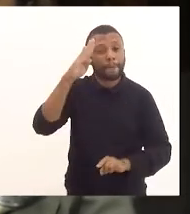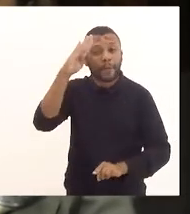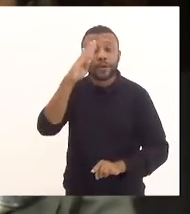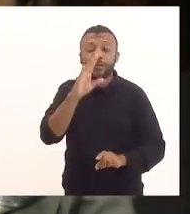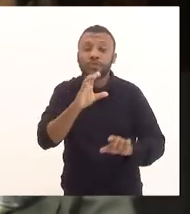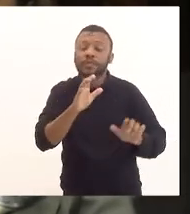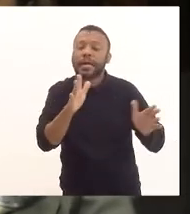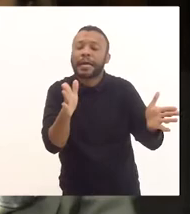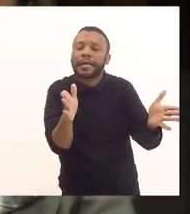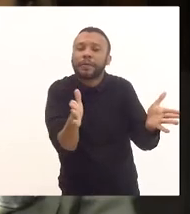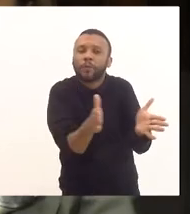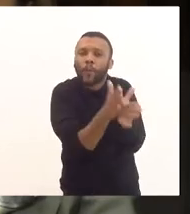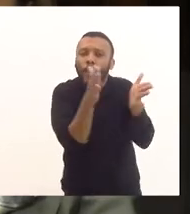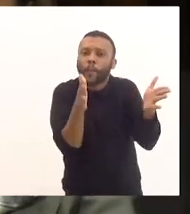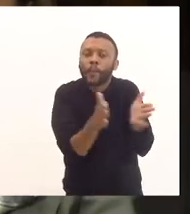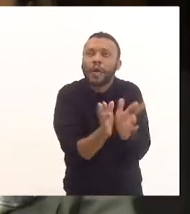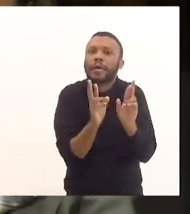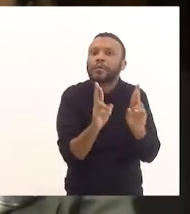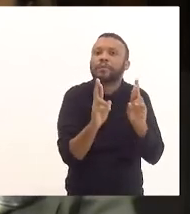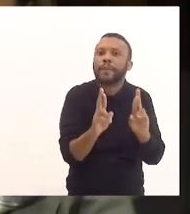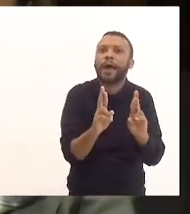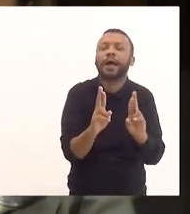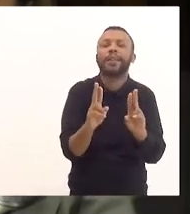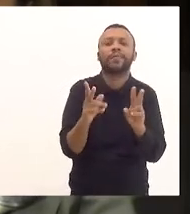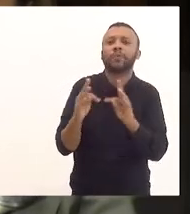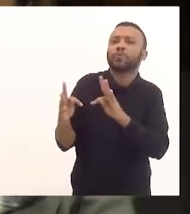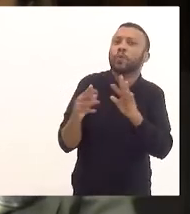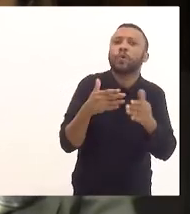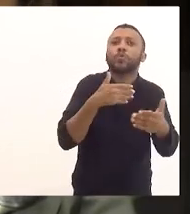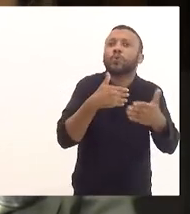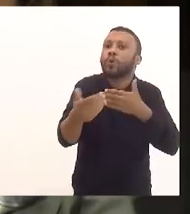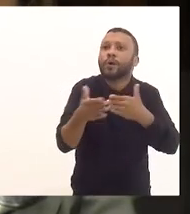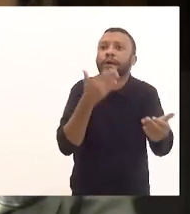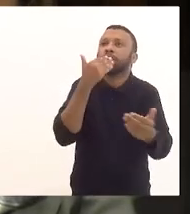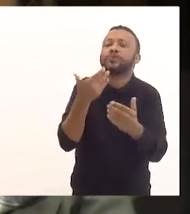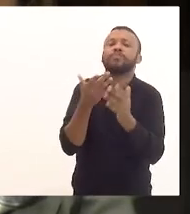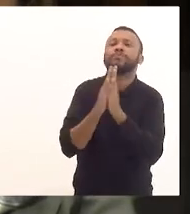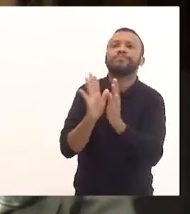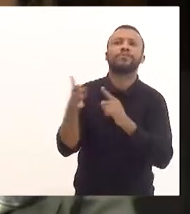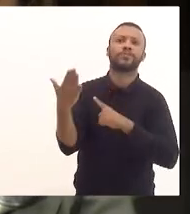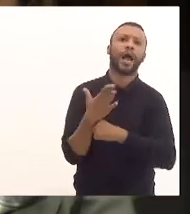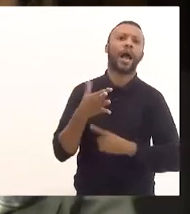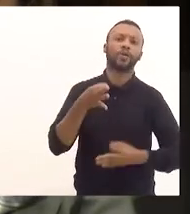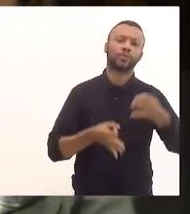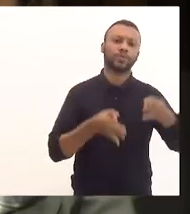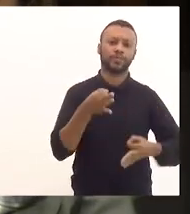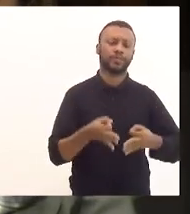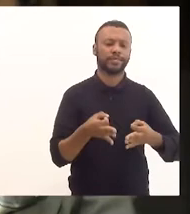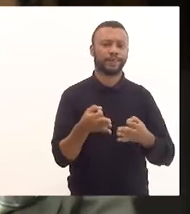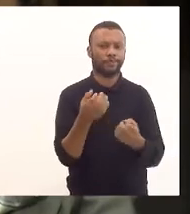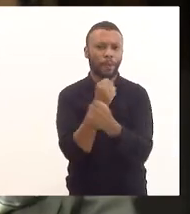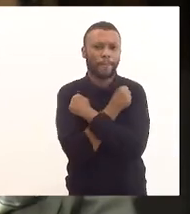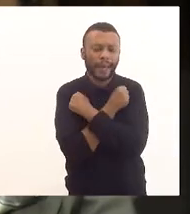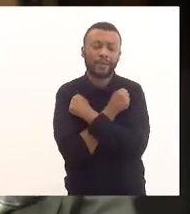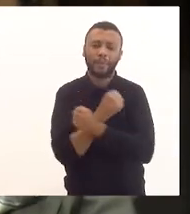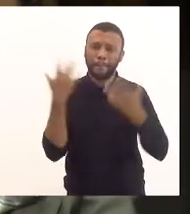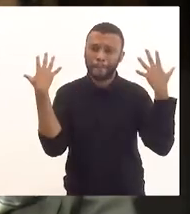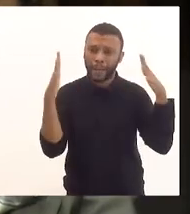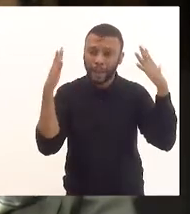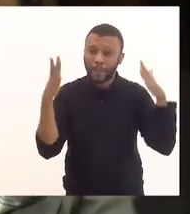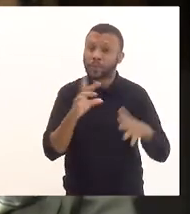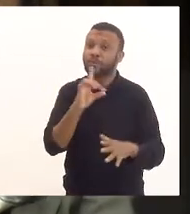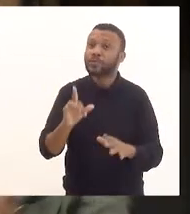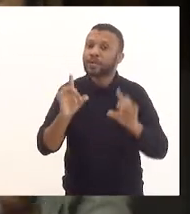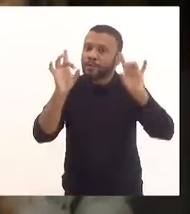que esperam por tudo por todo tipo de Justiça um abraço a todos os meus parabéns ao dia do Defensor aos